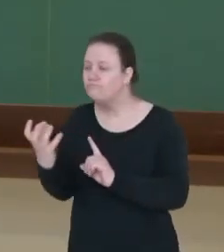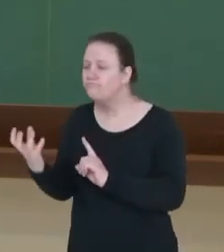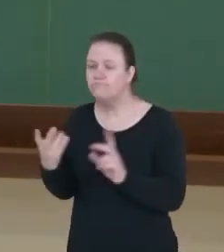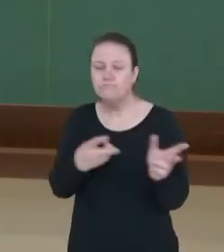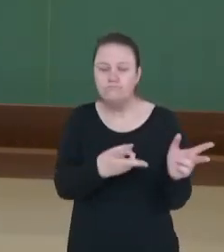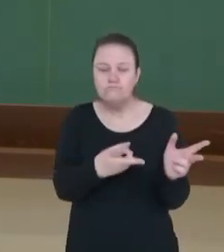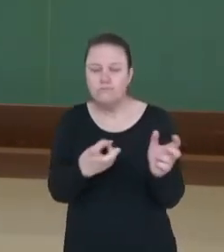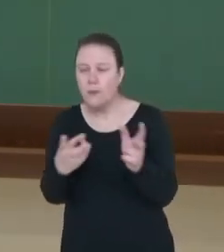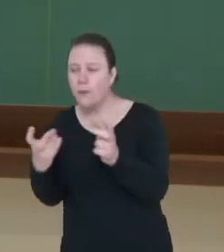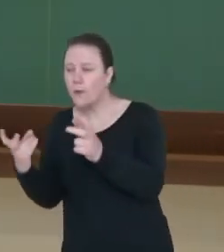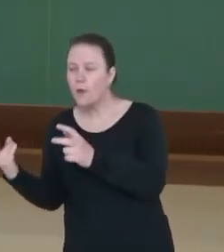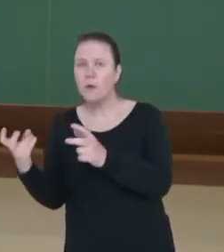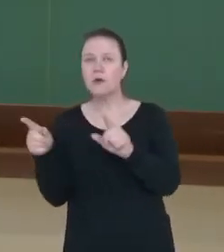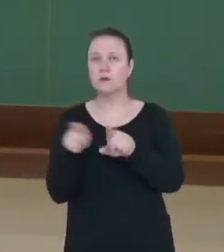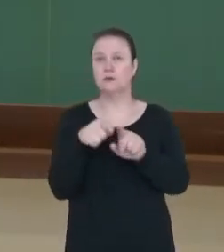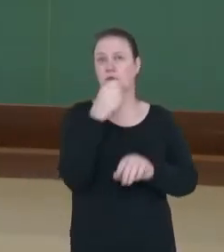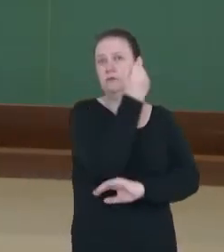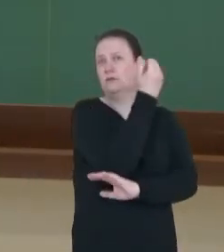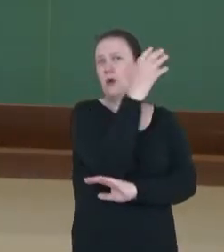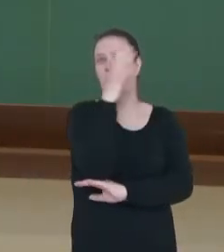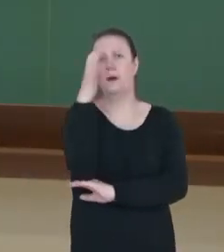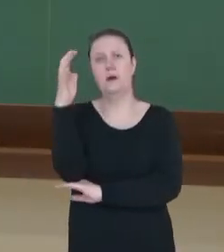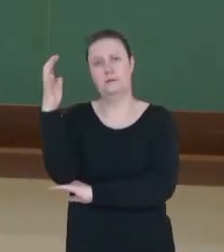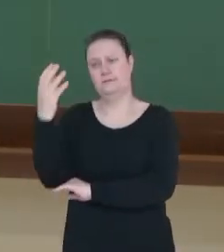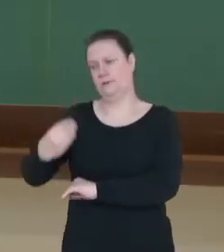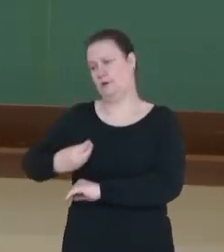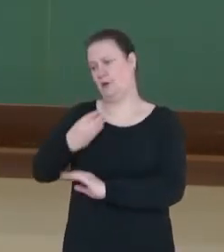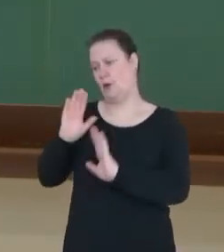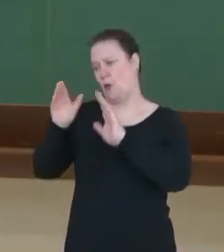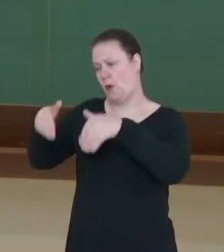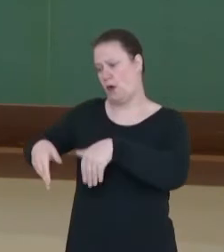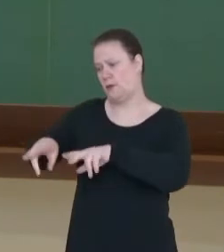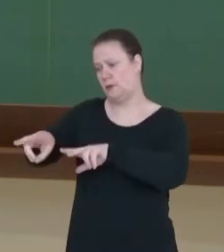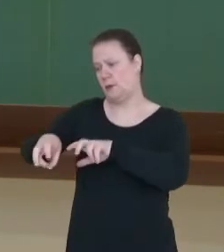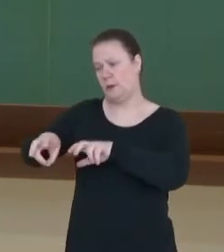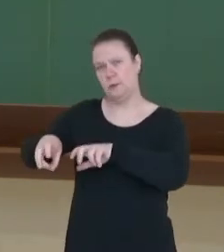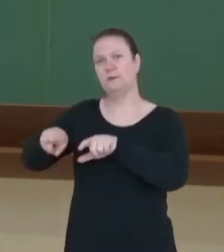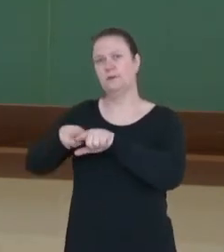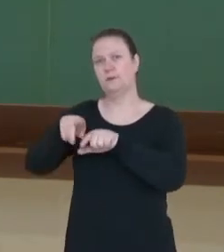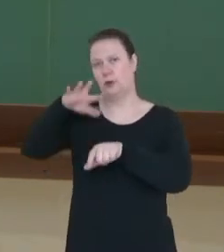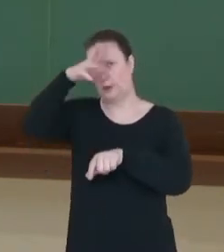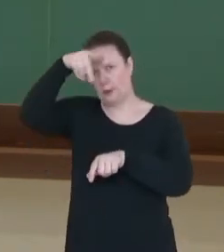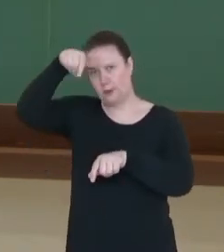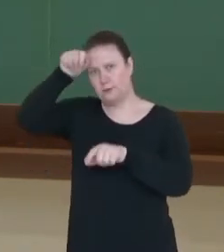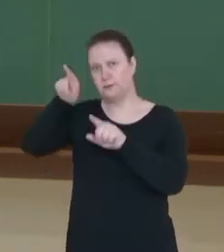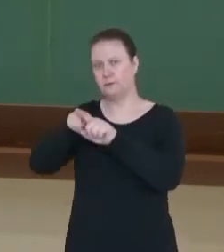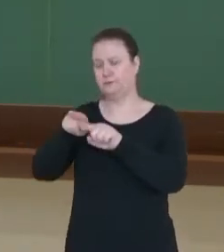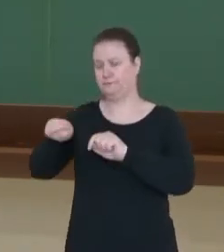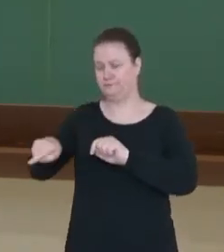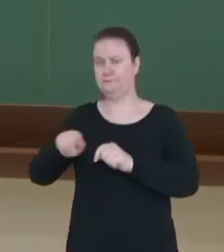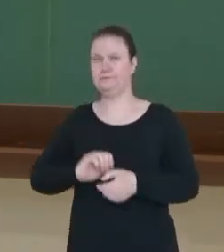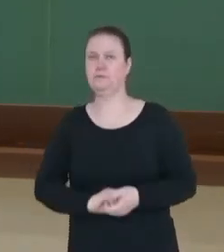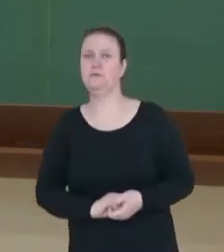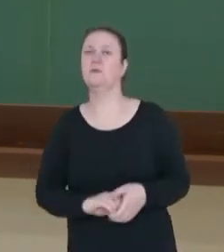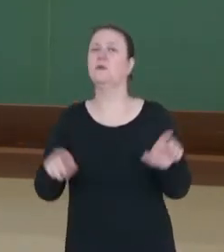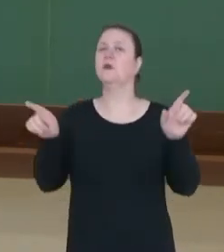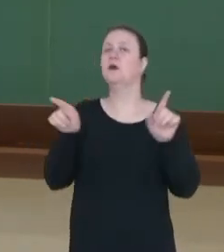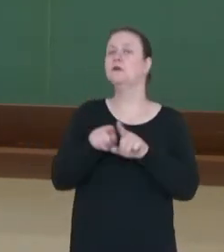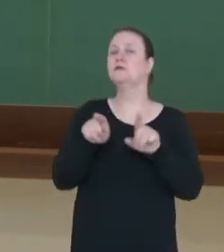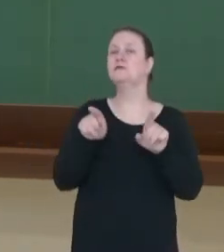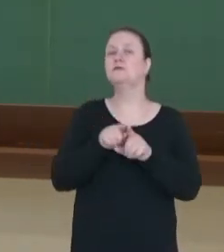a natureza, sendo que morava no Pantanal lá. Autor de versos nos quais os elementos regionais